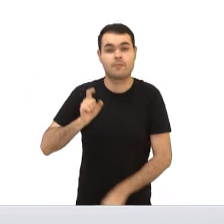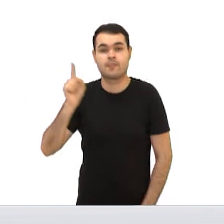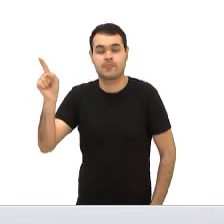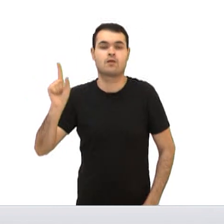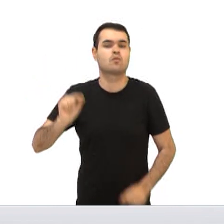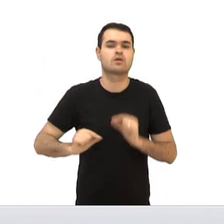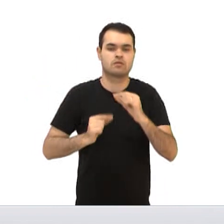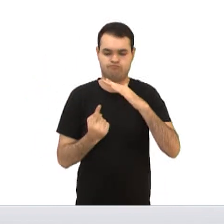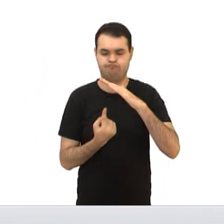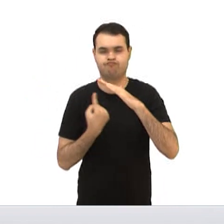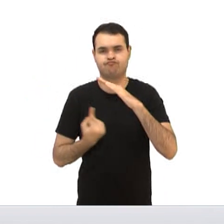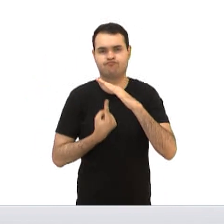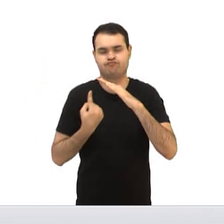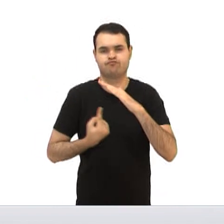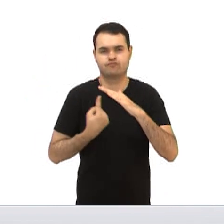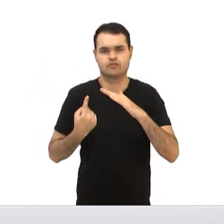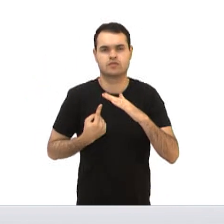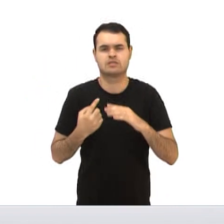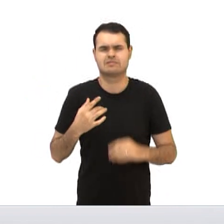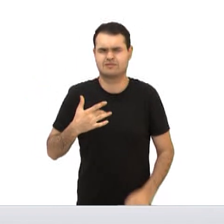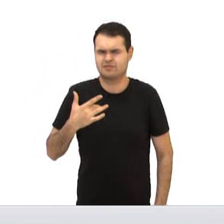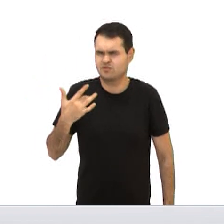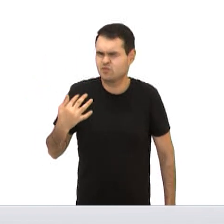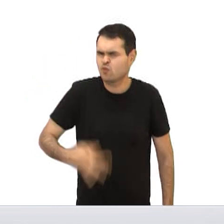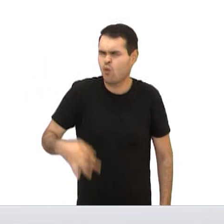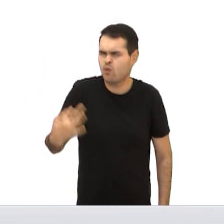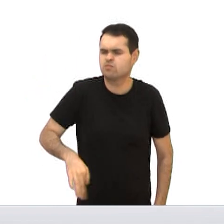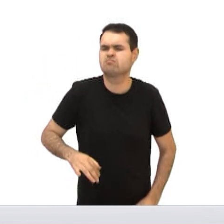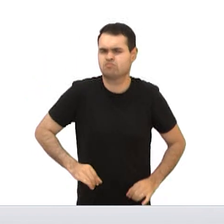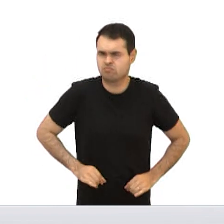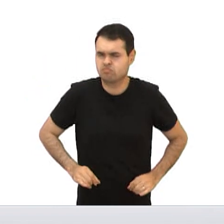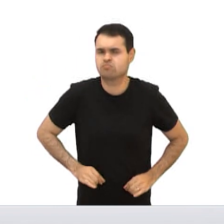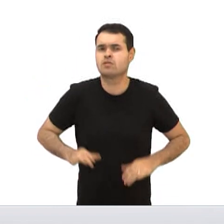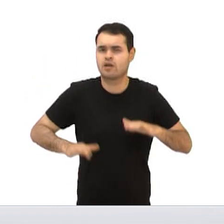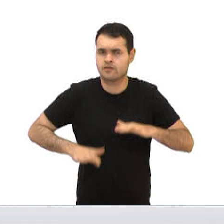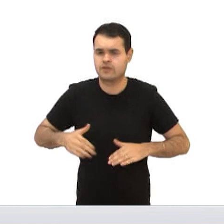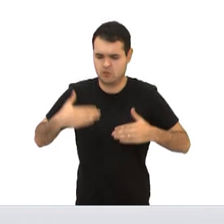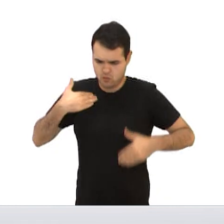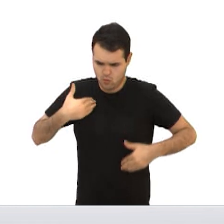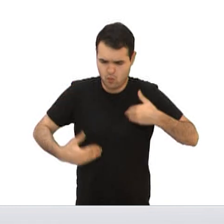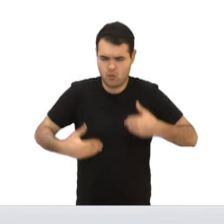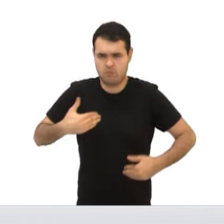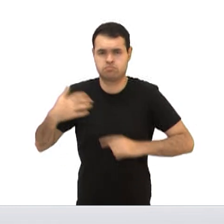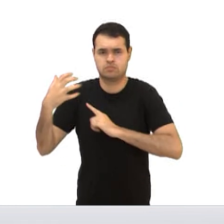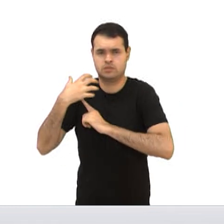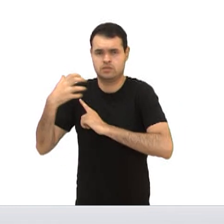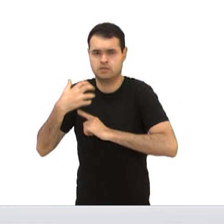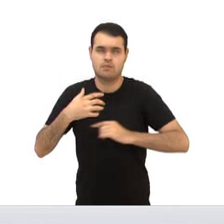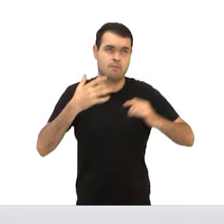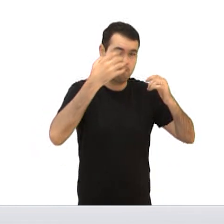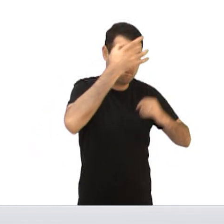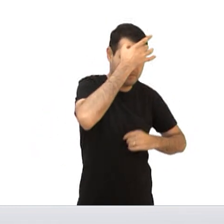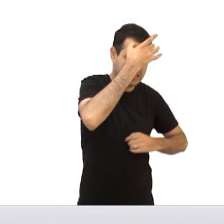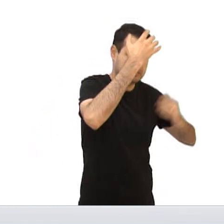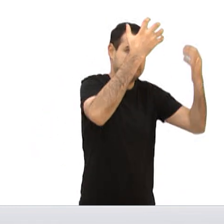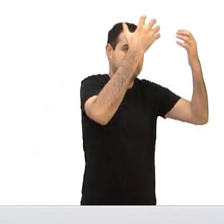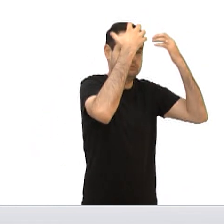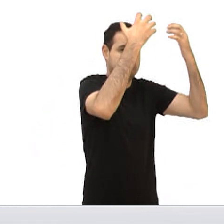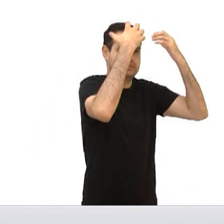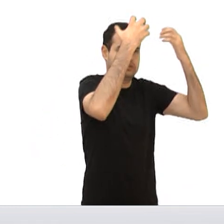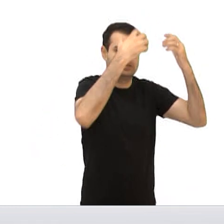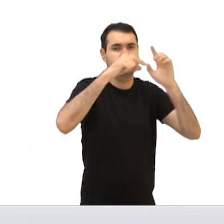meio dessa questão de abandono de pets, que é a adoção. Por outro lado, felizmente, a pandemia fez